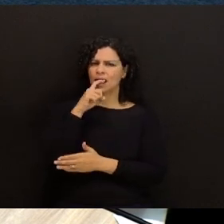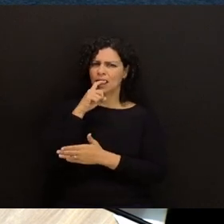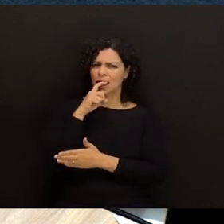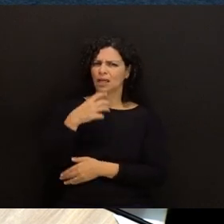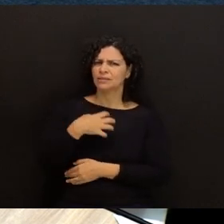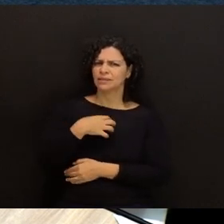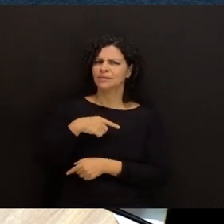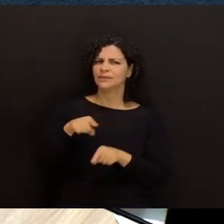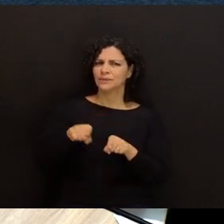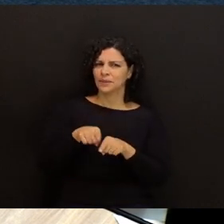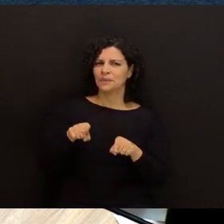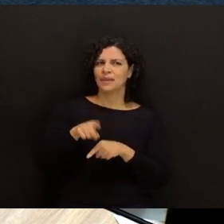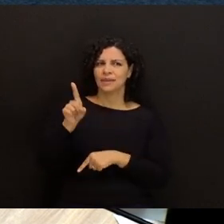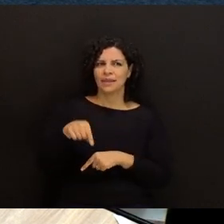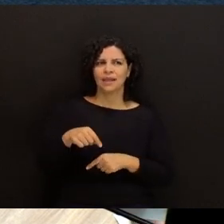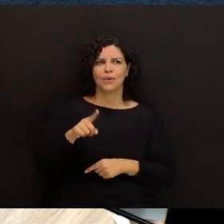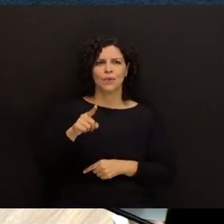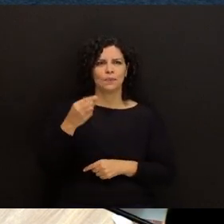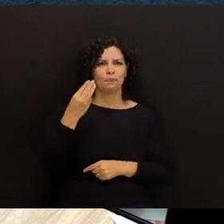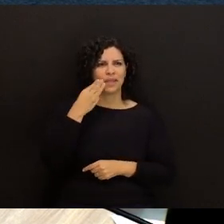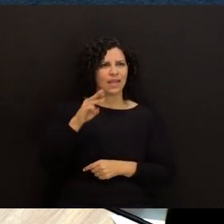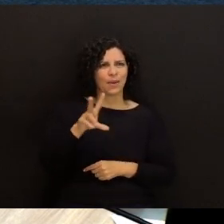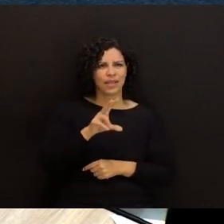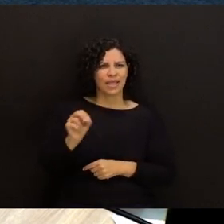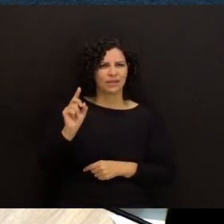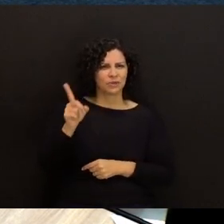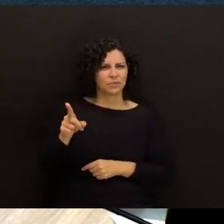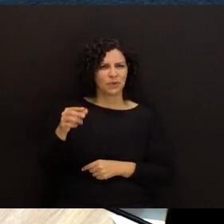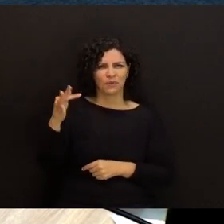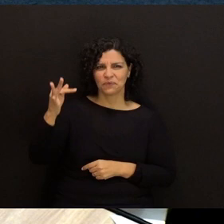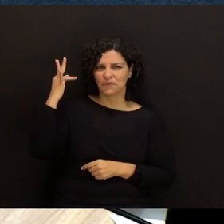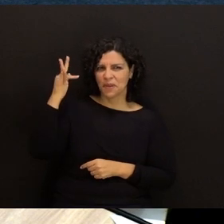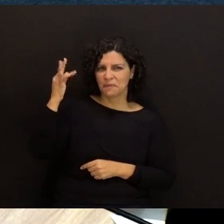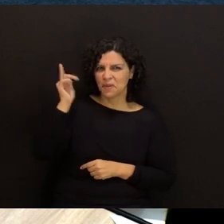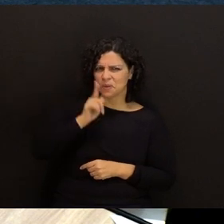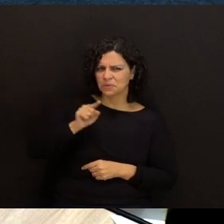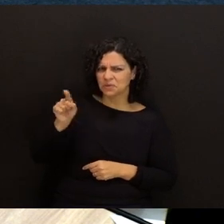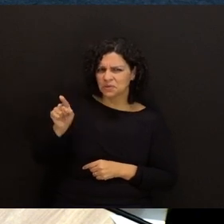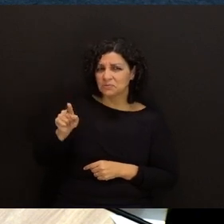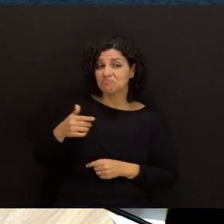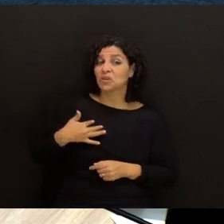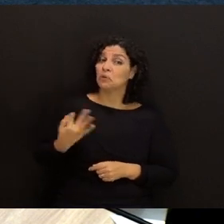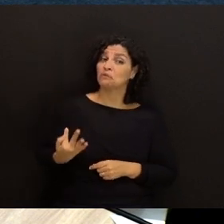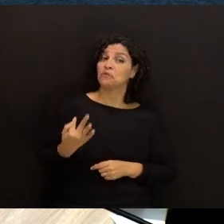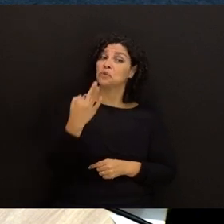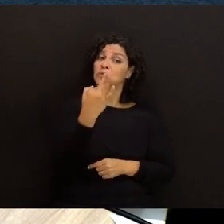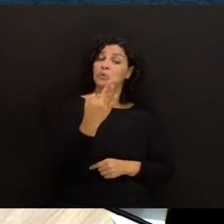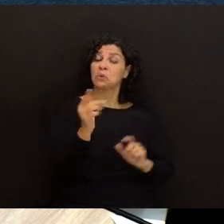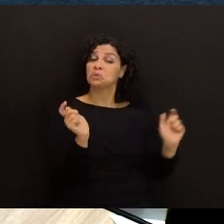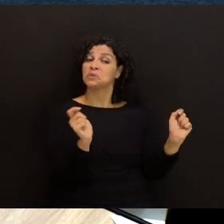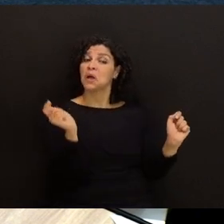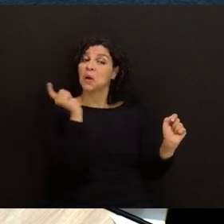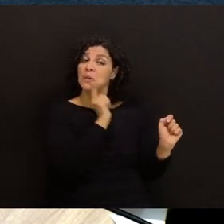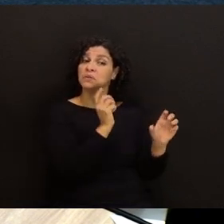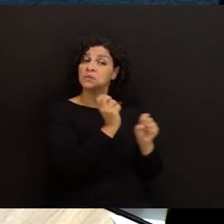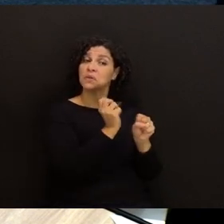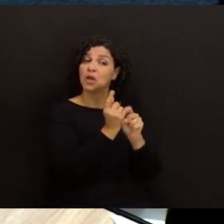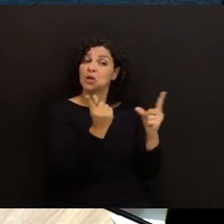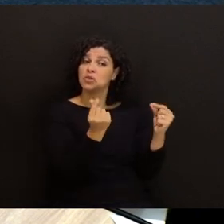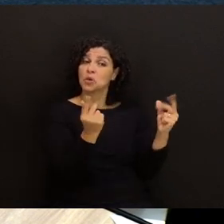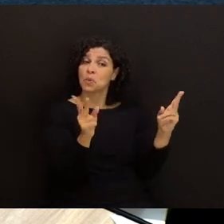é os 1 milhão e quinhentos do vereador fenemê quem sabe um dia né a gente chega esse ponto aí